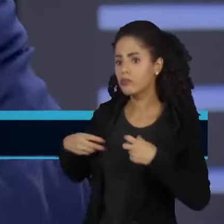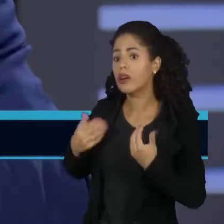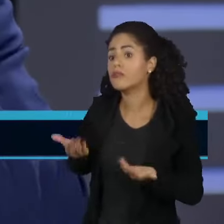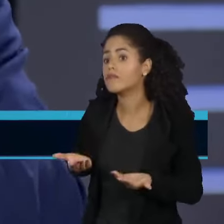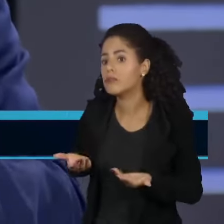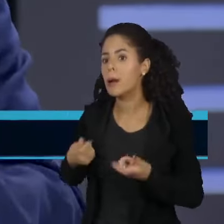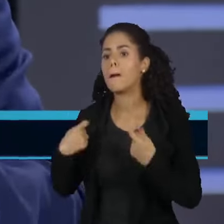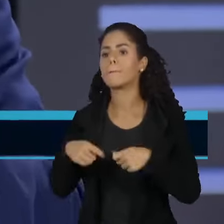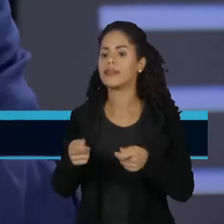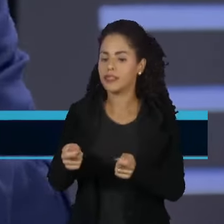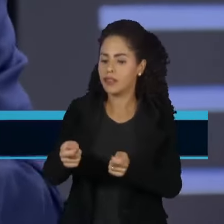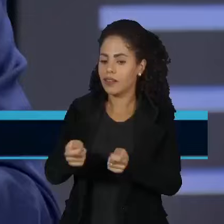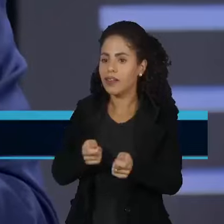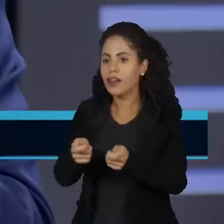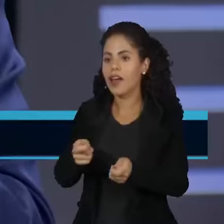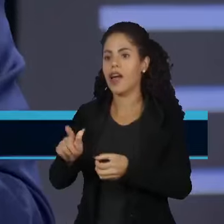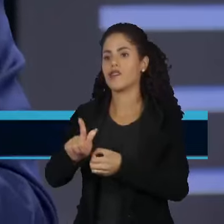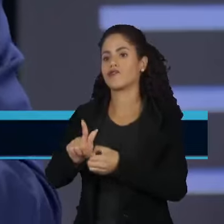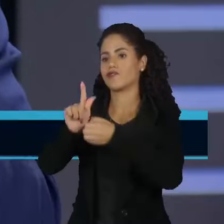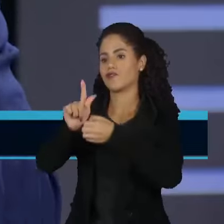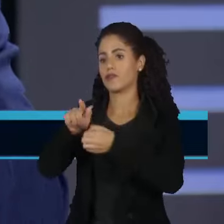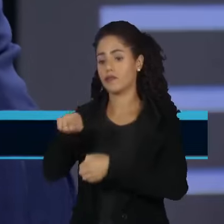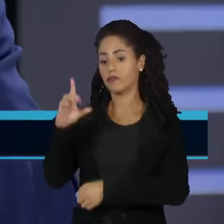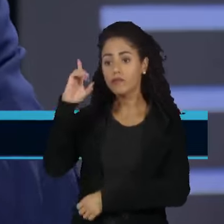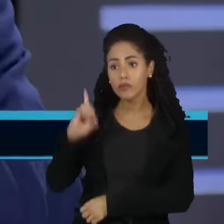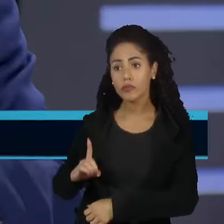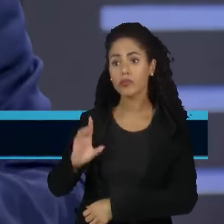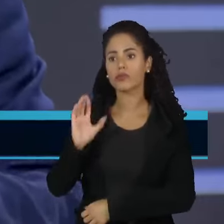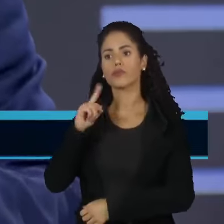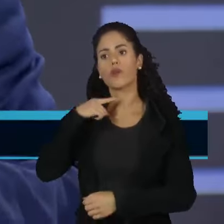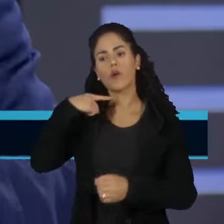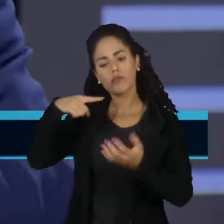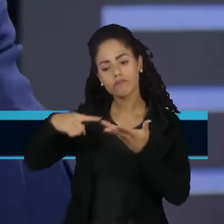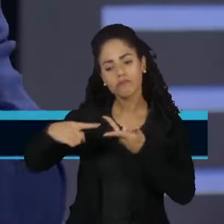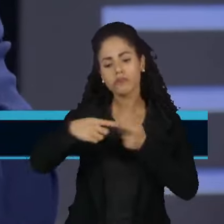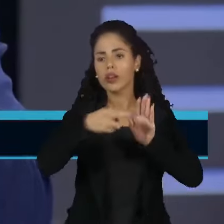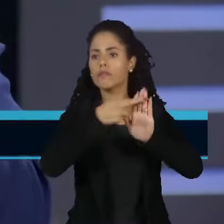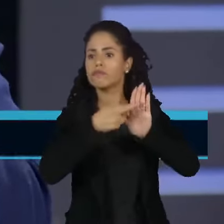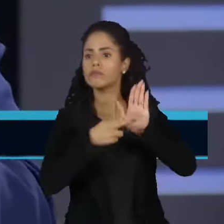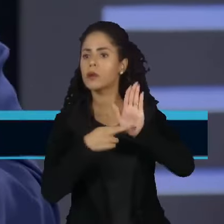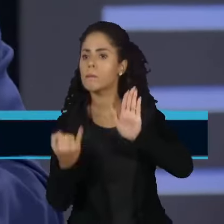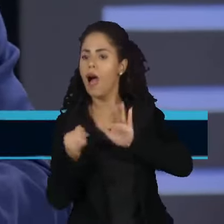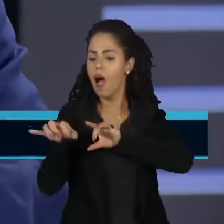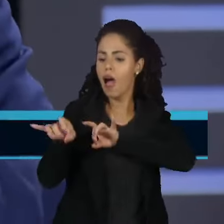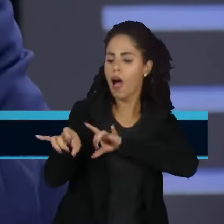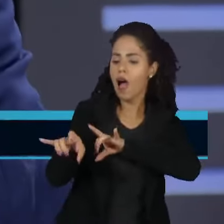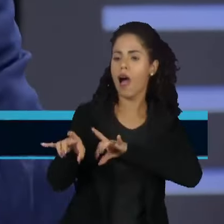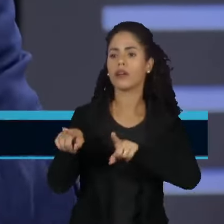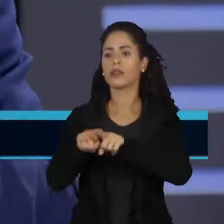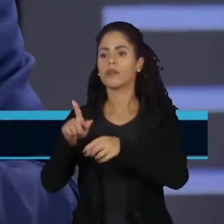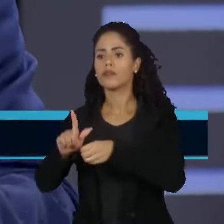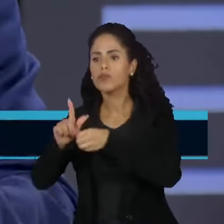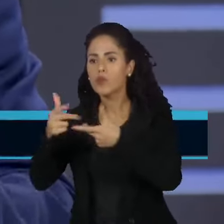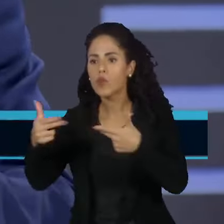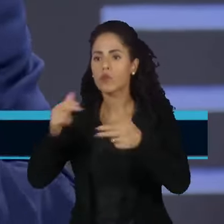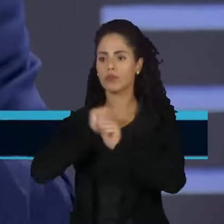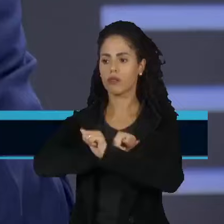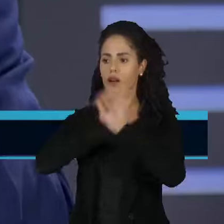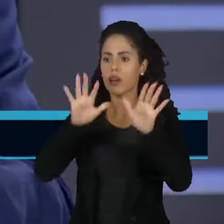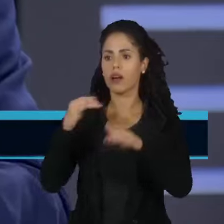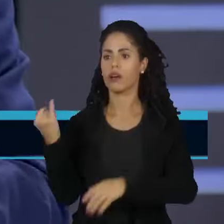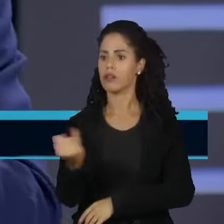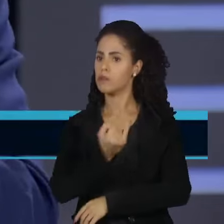Boa governança corporativa, ou seja, critérios técnicos de boa gestão, de transparência,